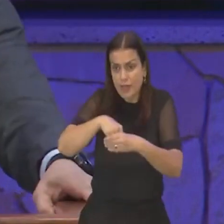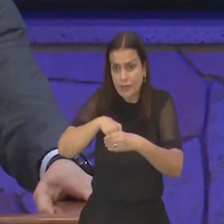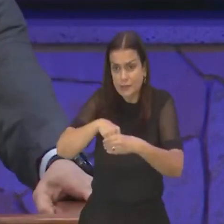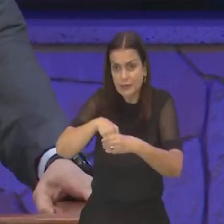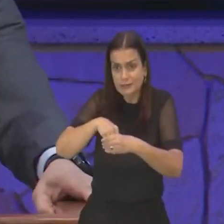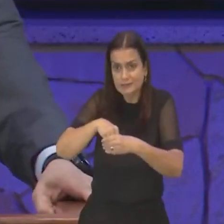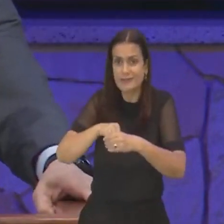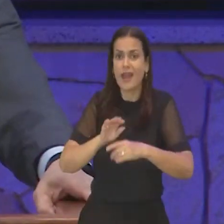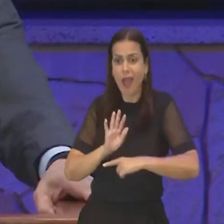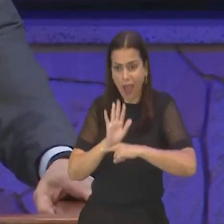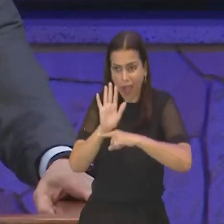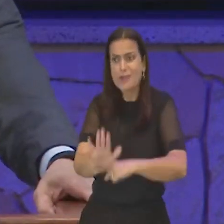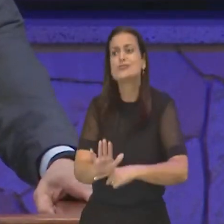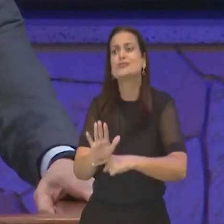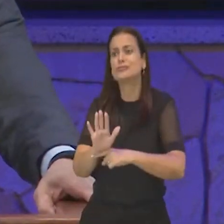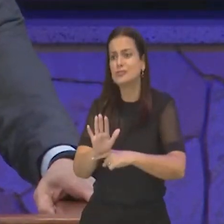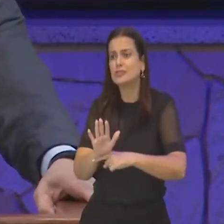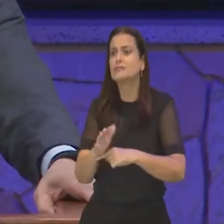oração.